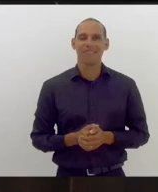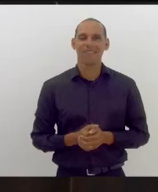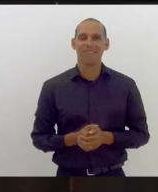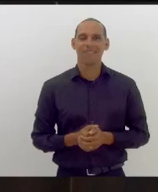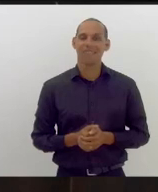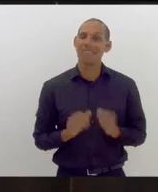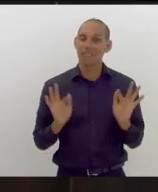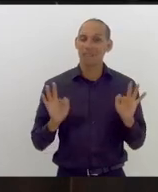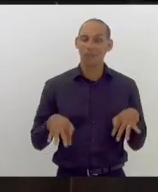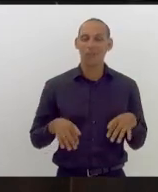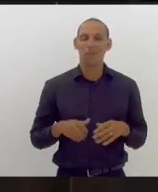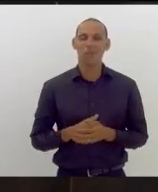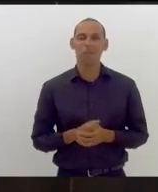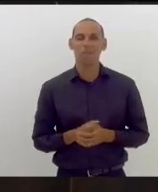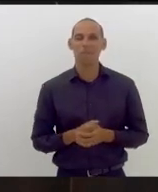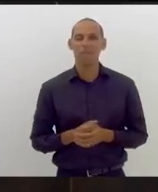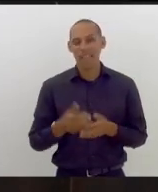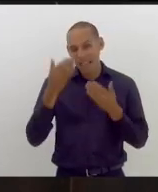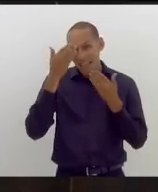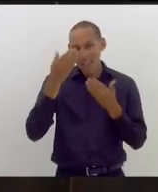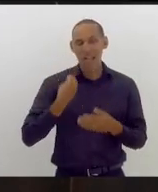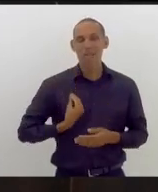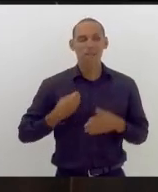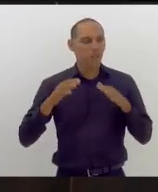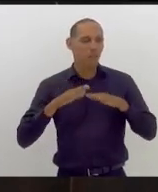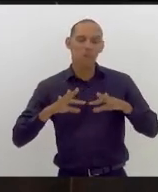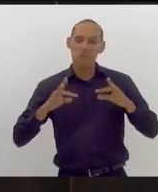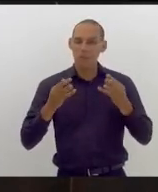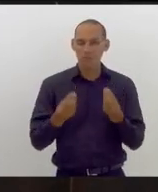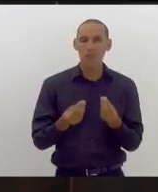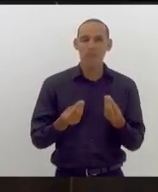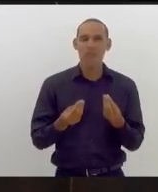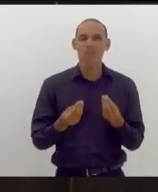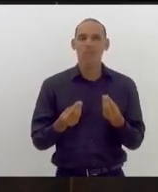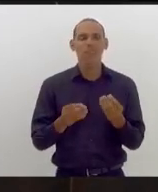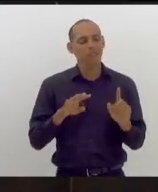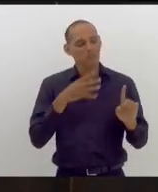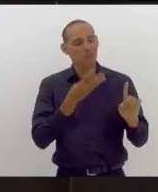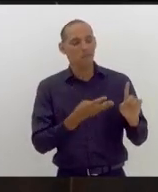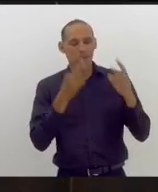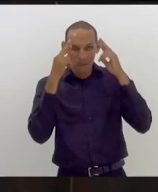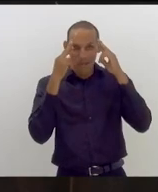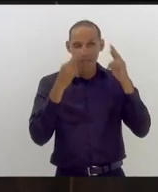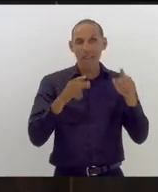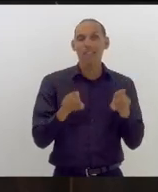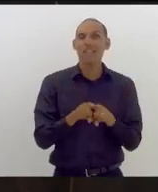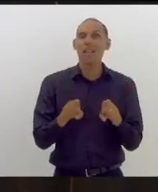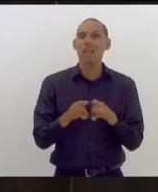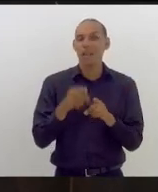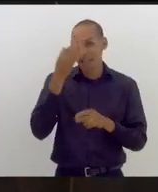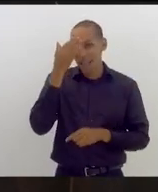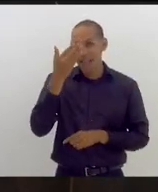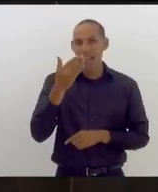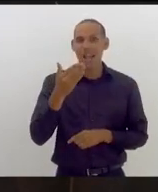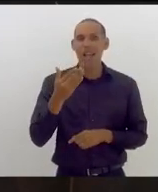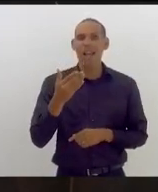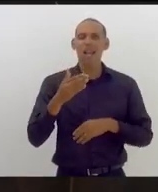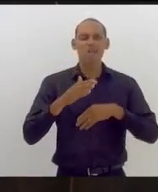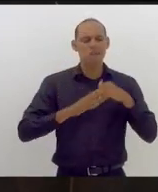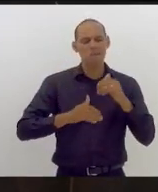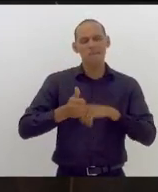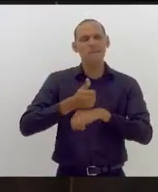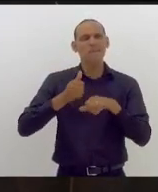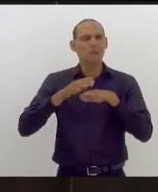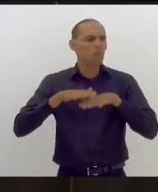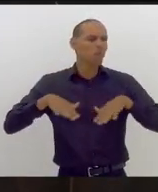E, finalizando, gostaria de agradecer a presença de todos e reiterar o nosso respeito ao homenageado. Também não posso deixar de agradecer aos profissionais